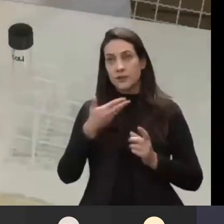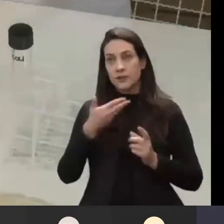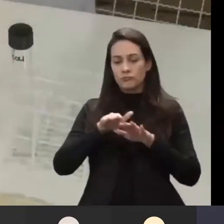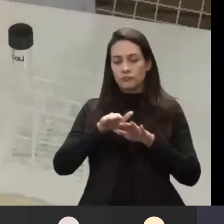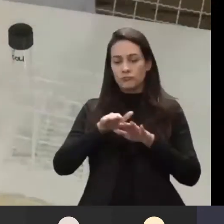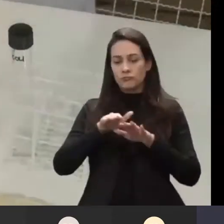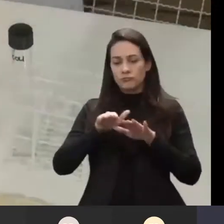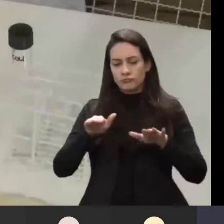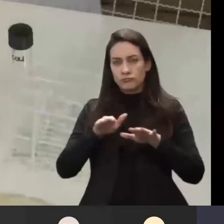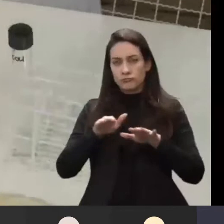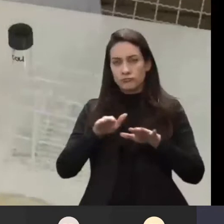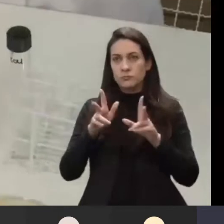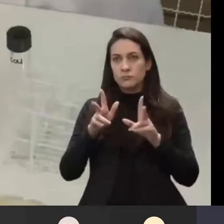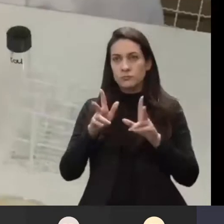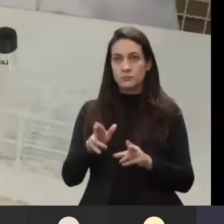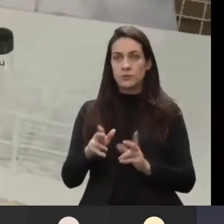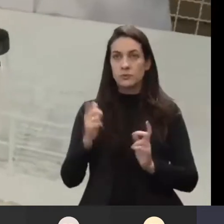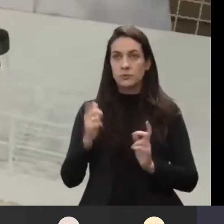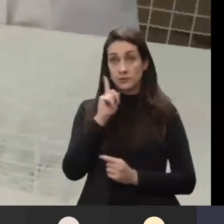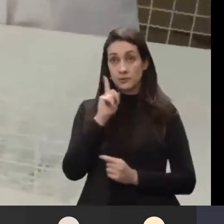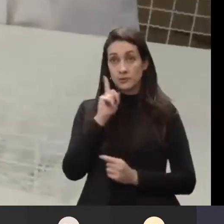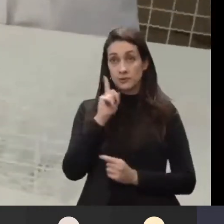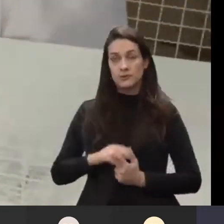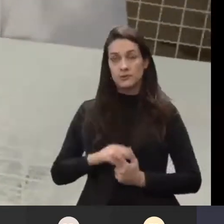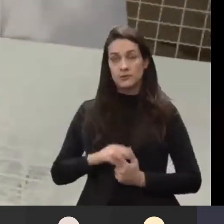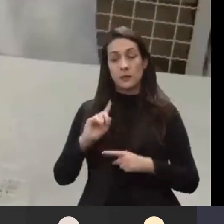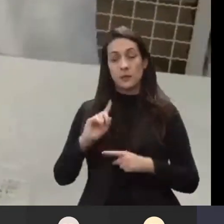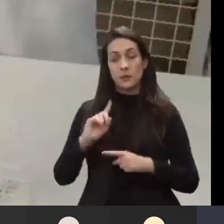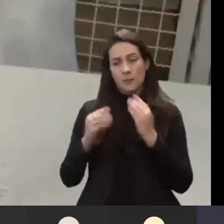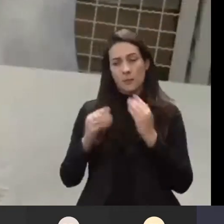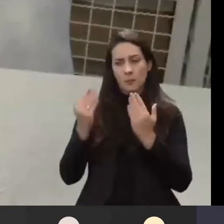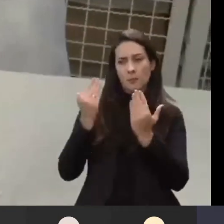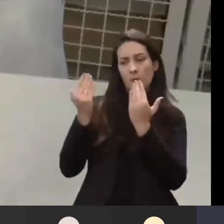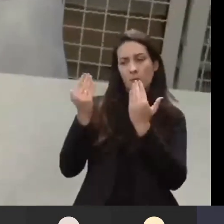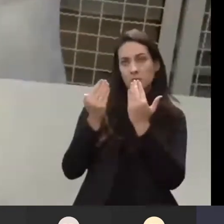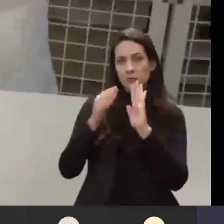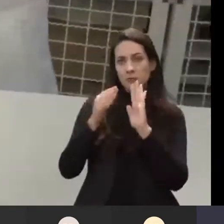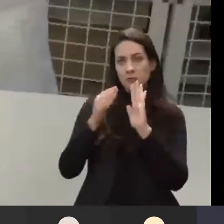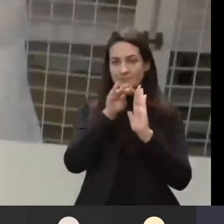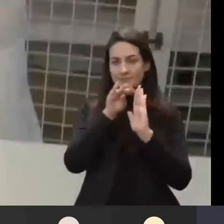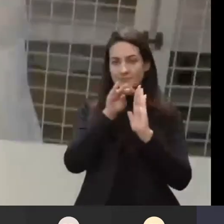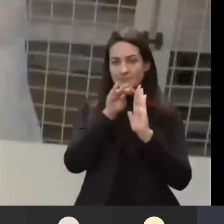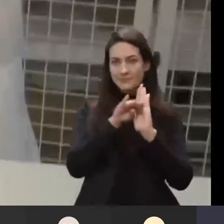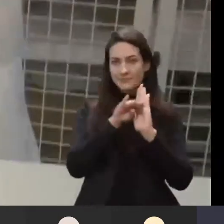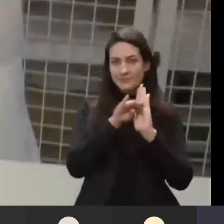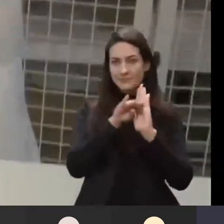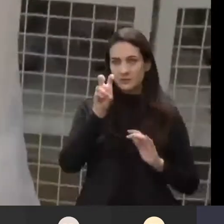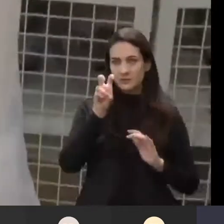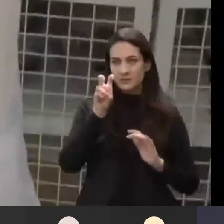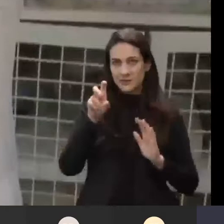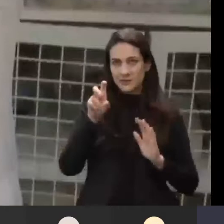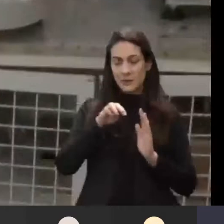E aí, novamente, você vai comparar com a escala 0,5 de McFarland.